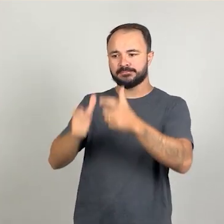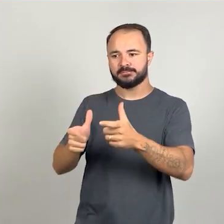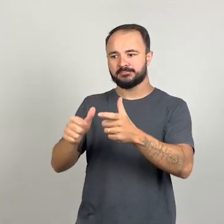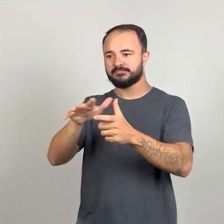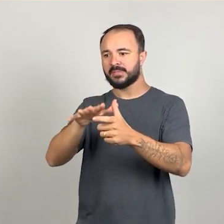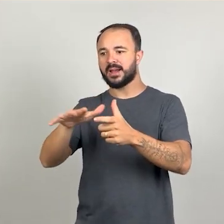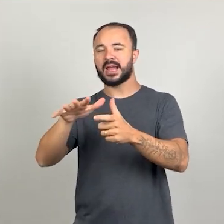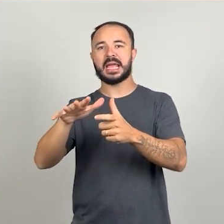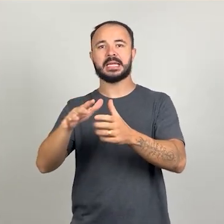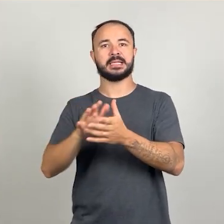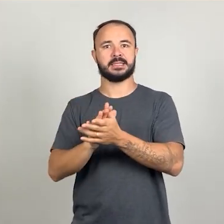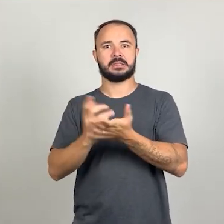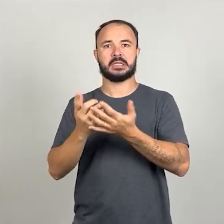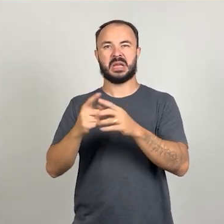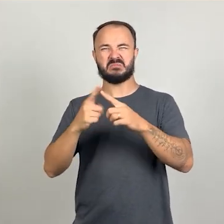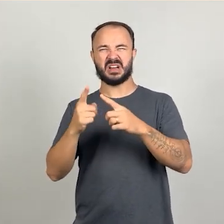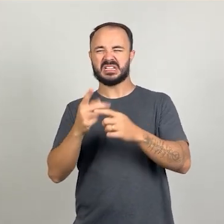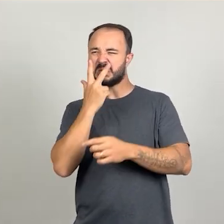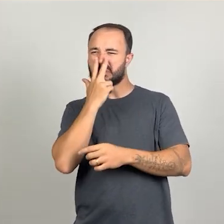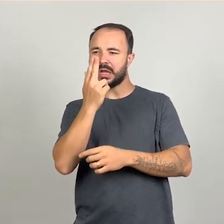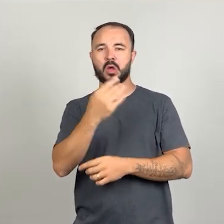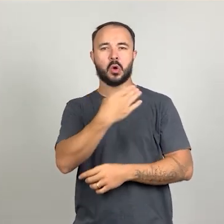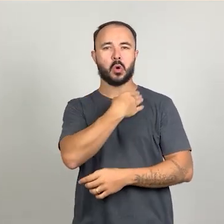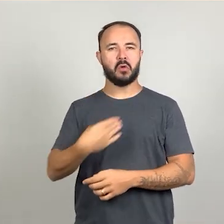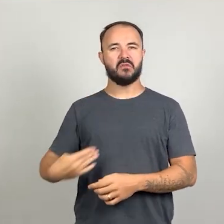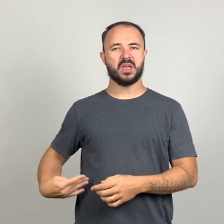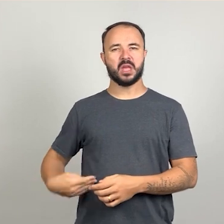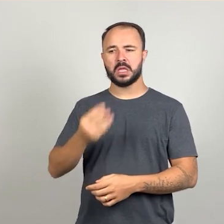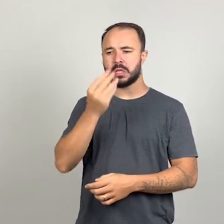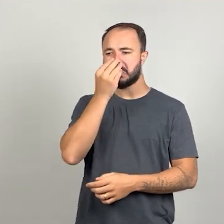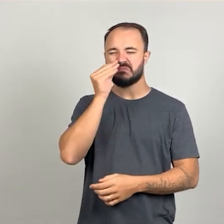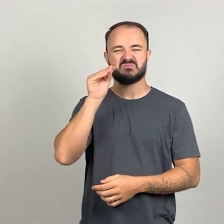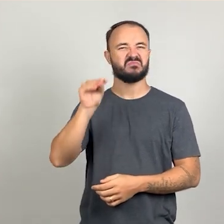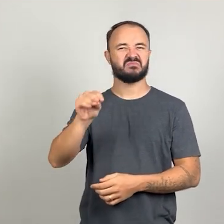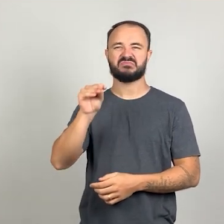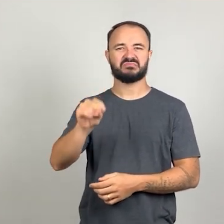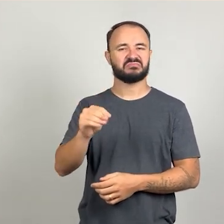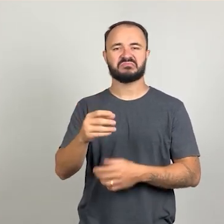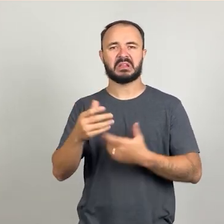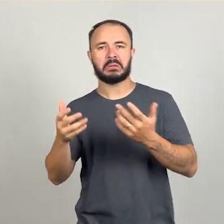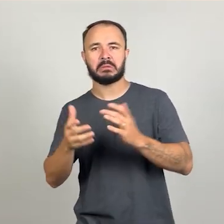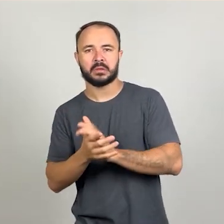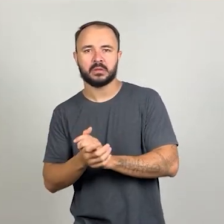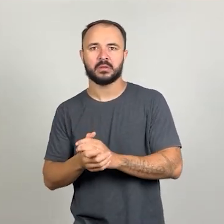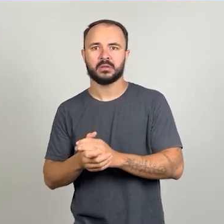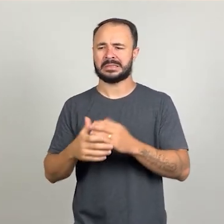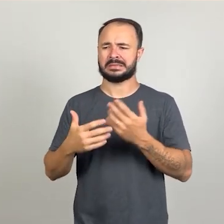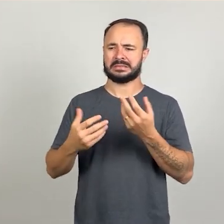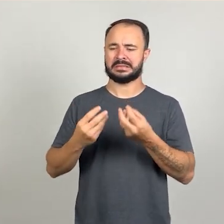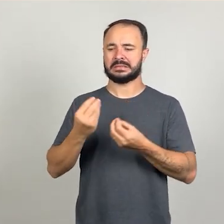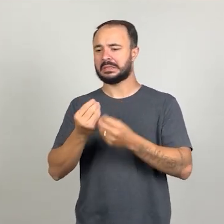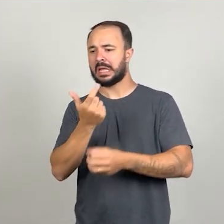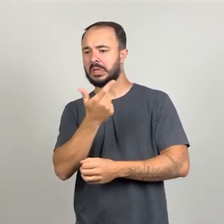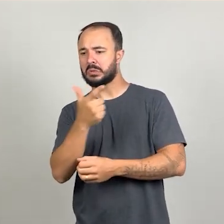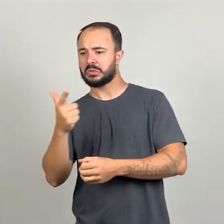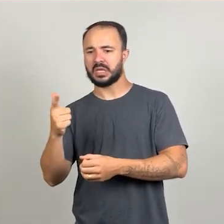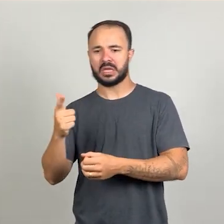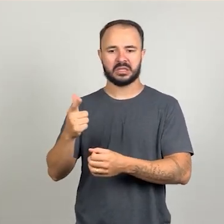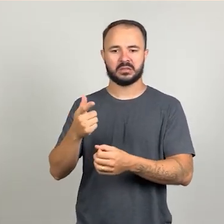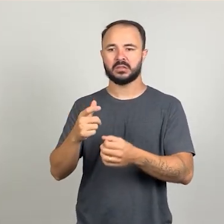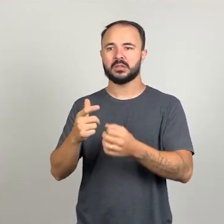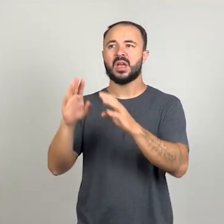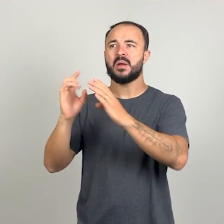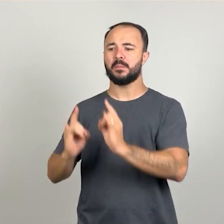está longe das vistas do governo. Sem templo para a matriz, sem casa da Câmara, sem cadeia